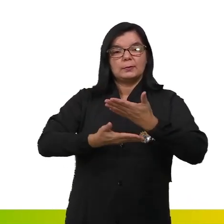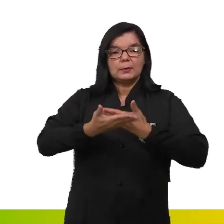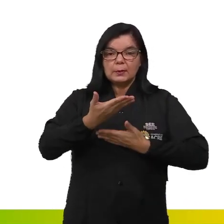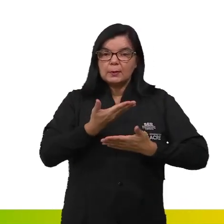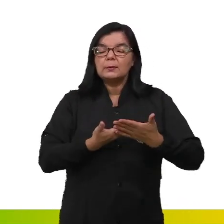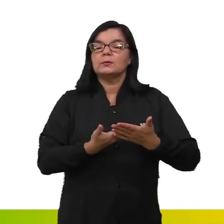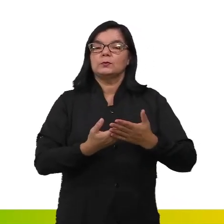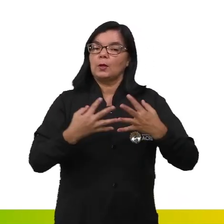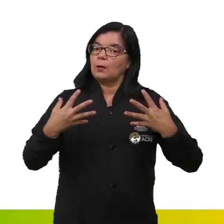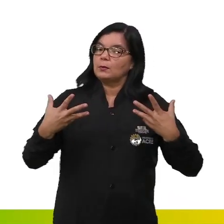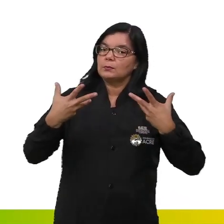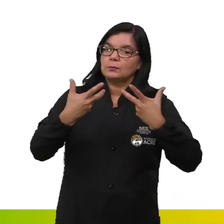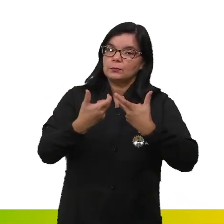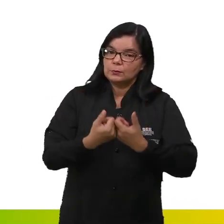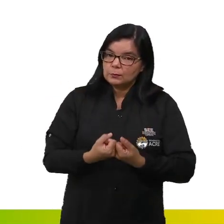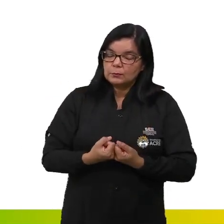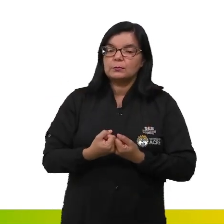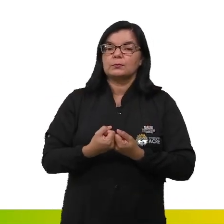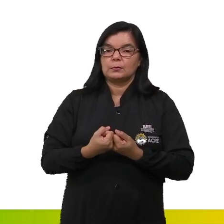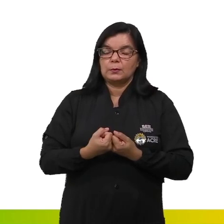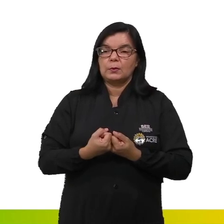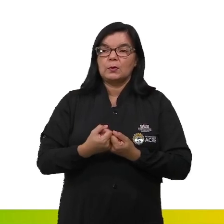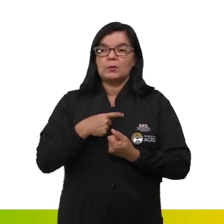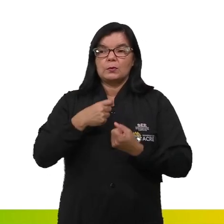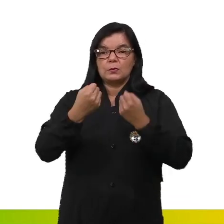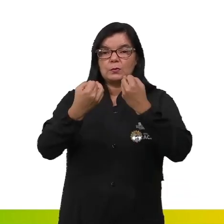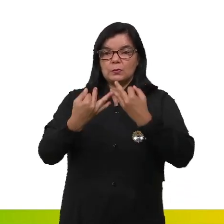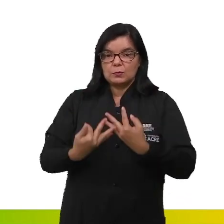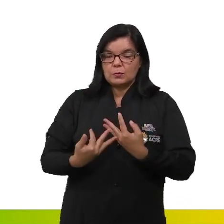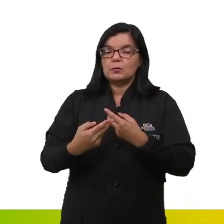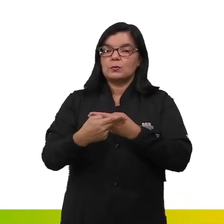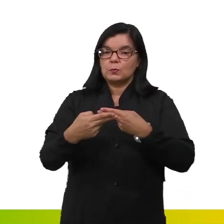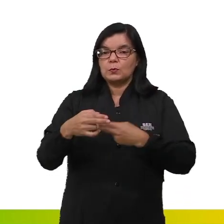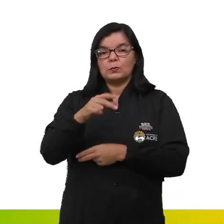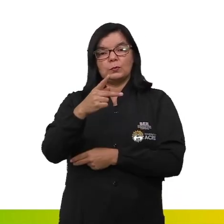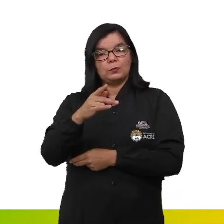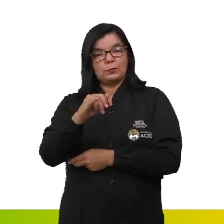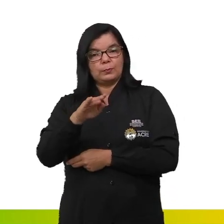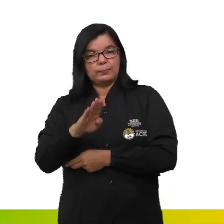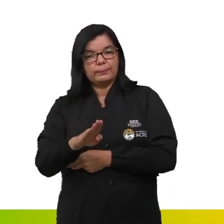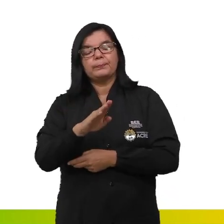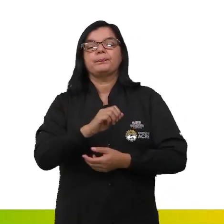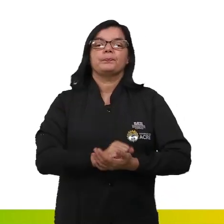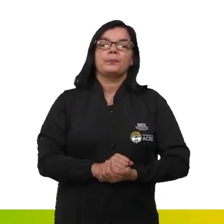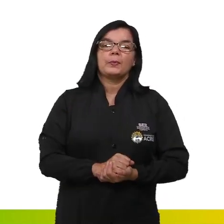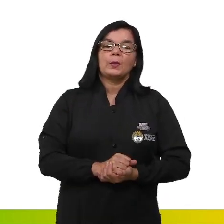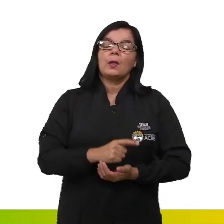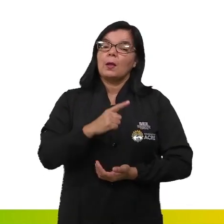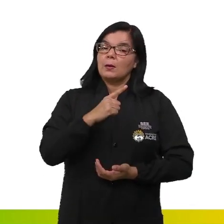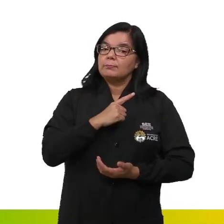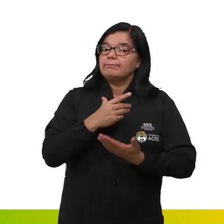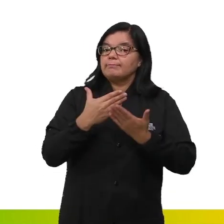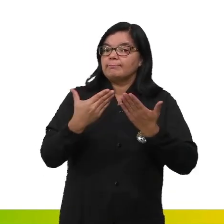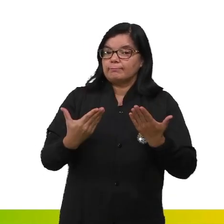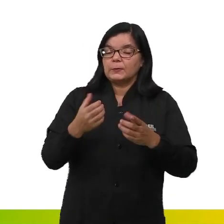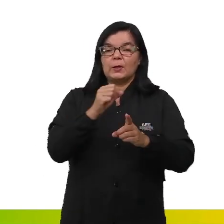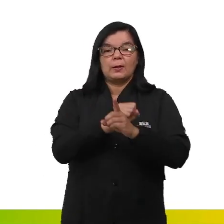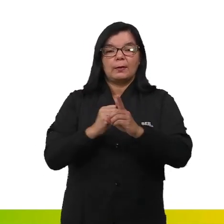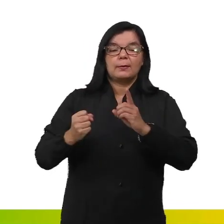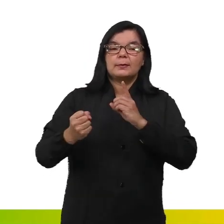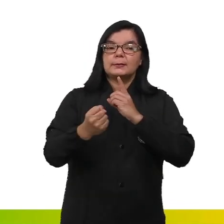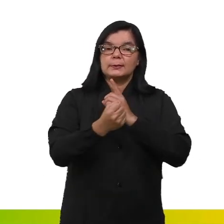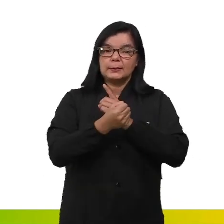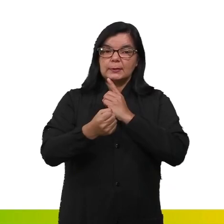aí ao todo, que é quando a gente fala do produto interno bruto, tá? Então, assim, as